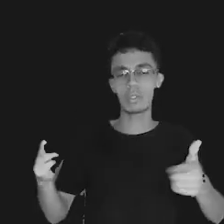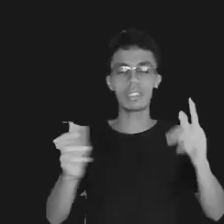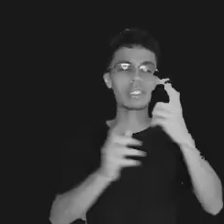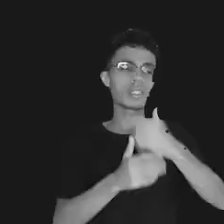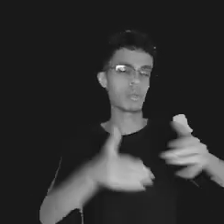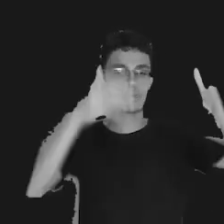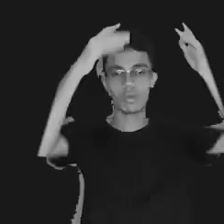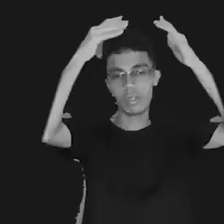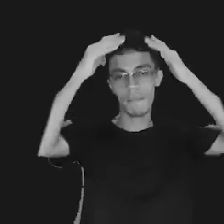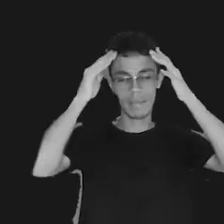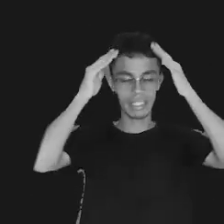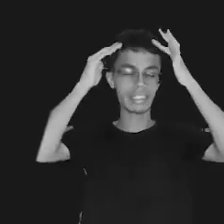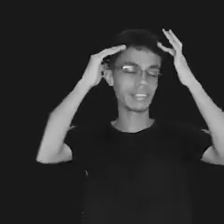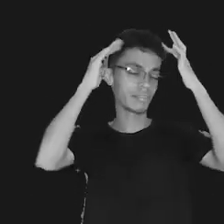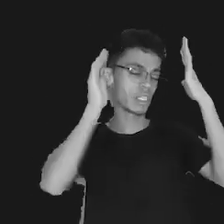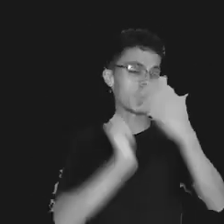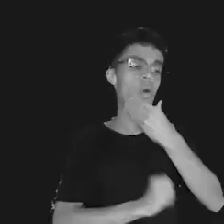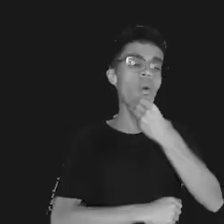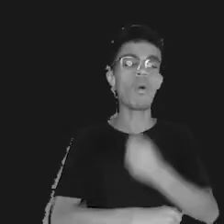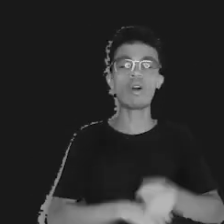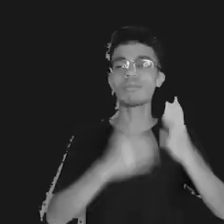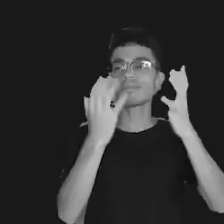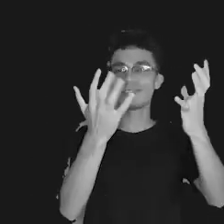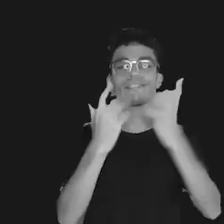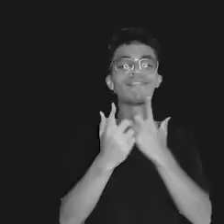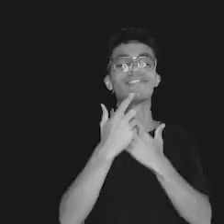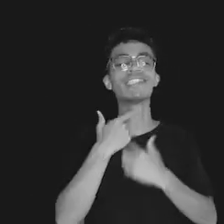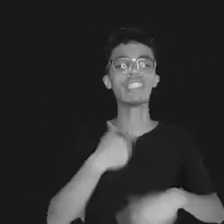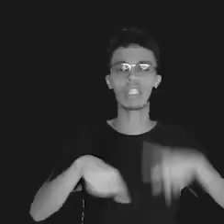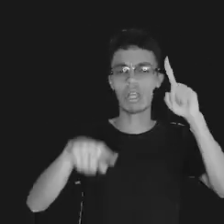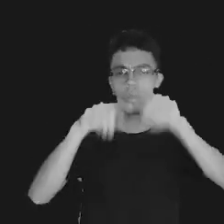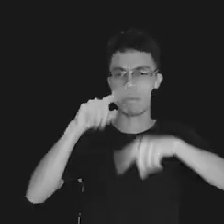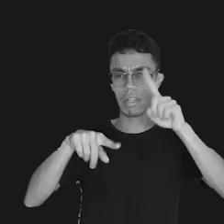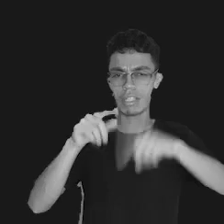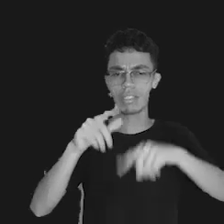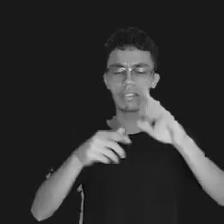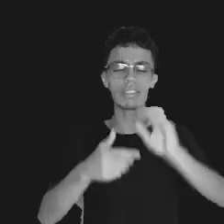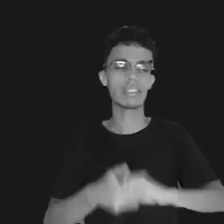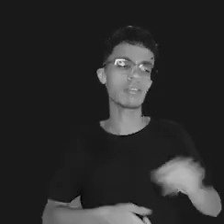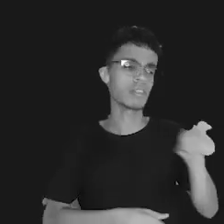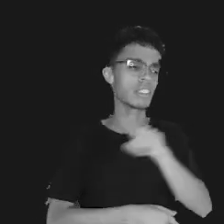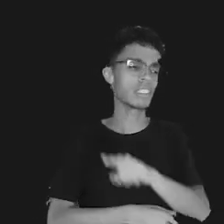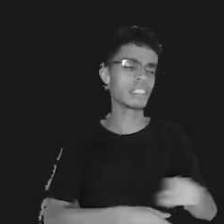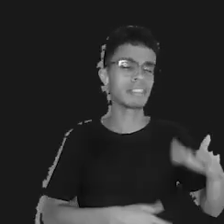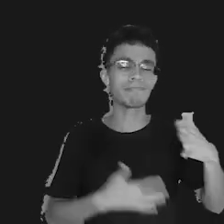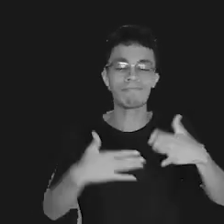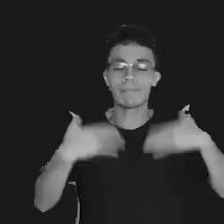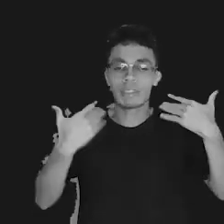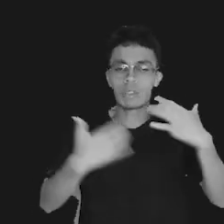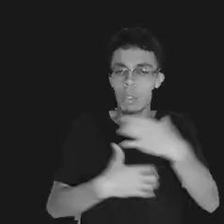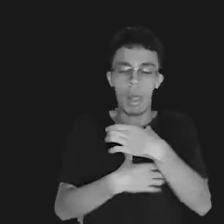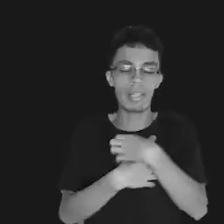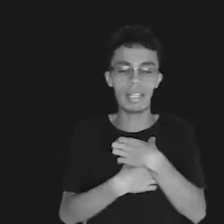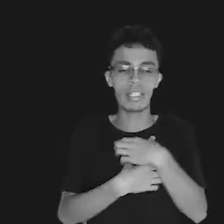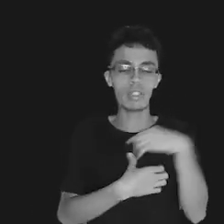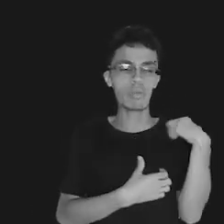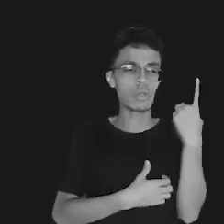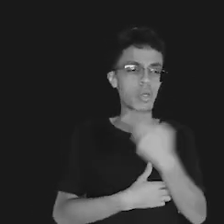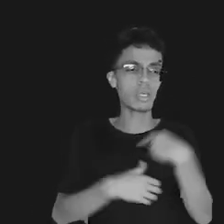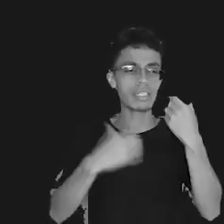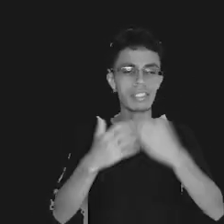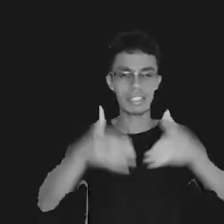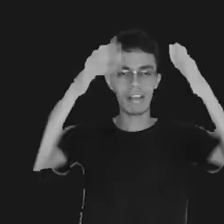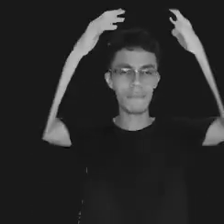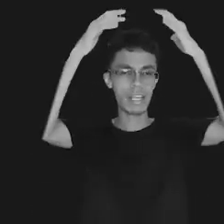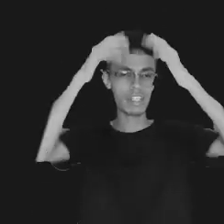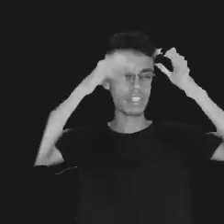nossas cabeças, enfim, o que os homens tanto desejam, a matéria. Você não se entusiasma? Sobre nossas cabeças, como